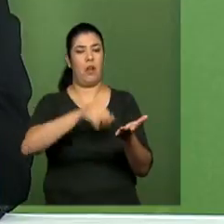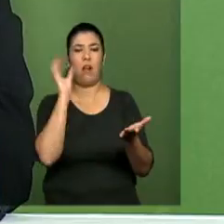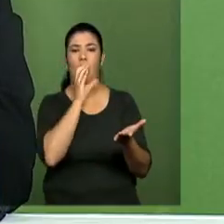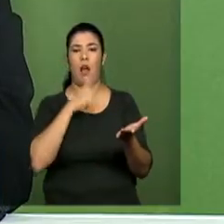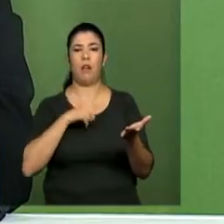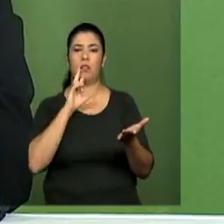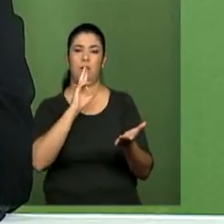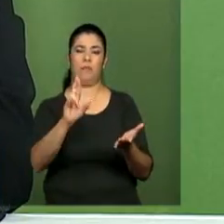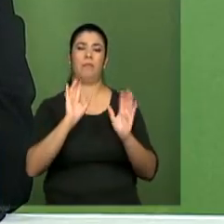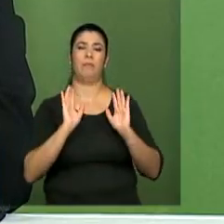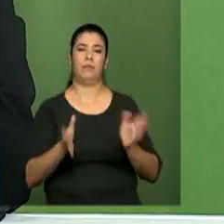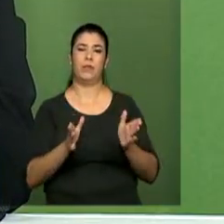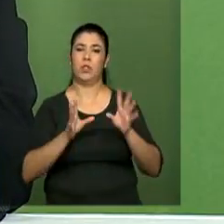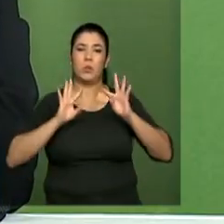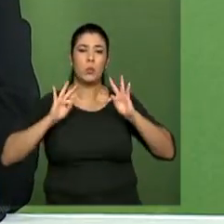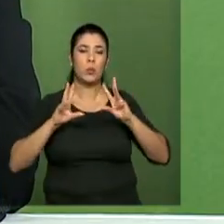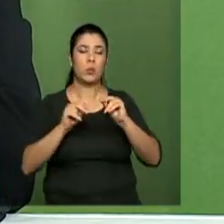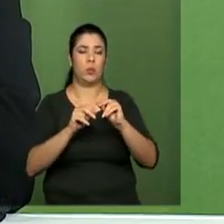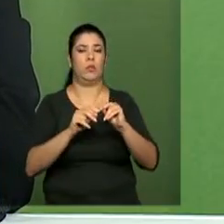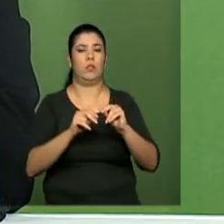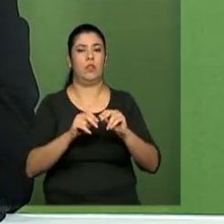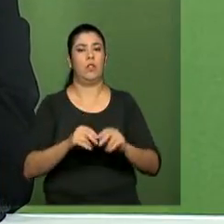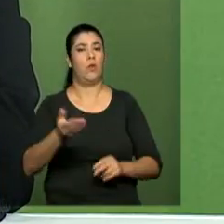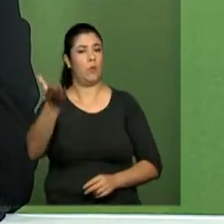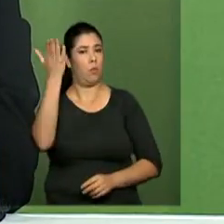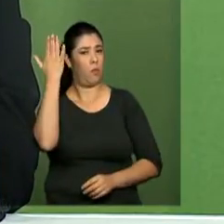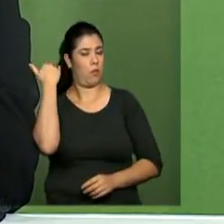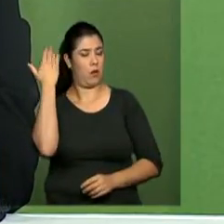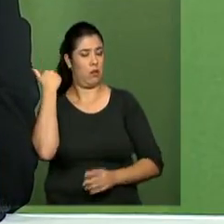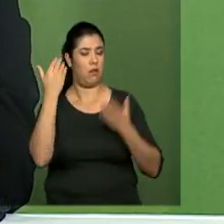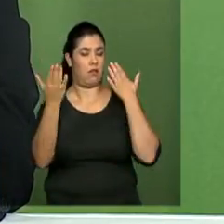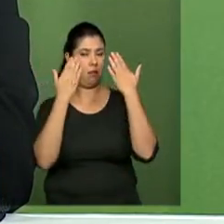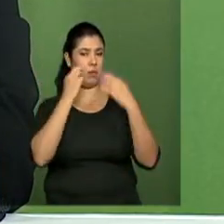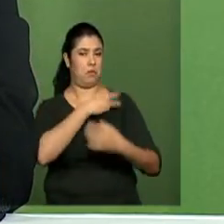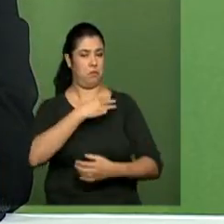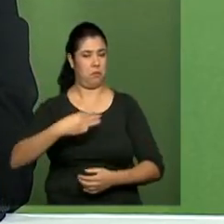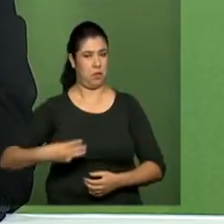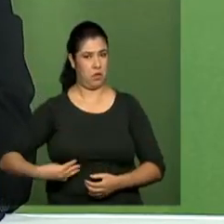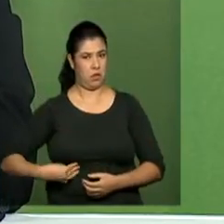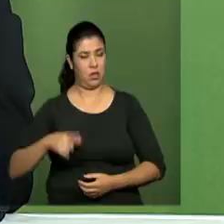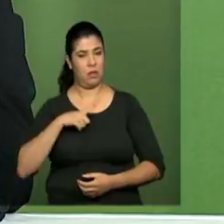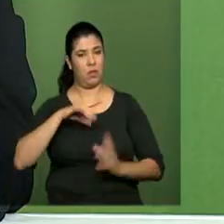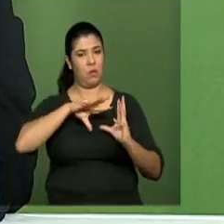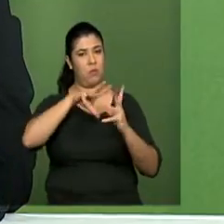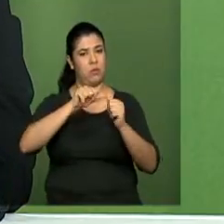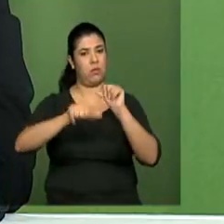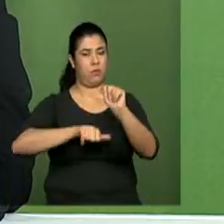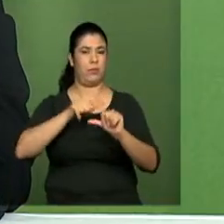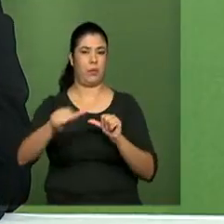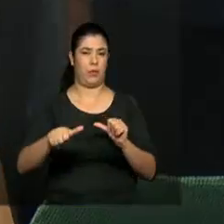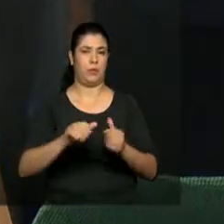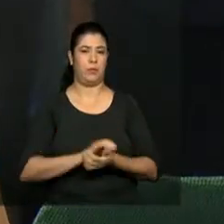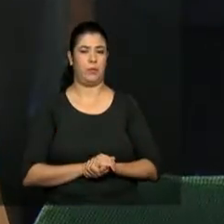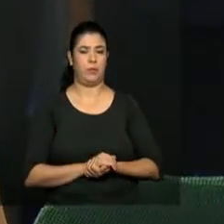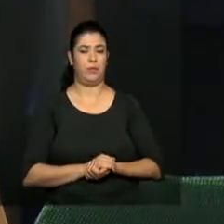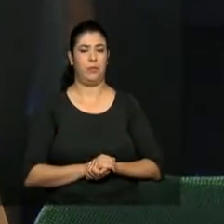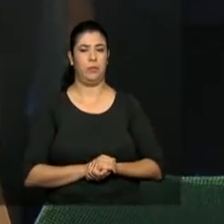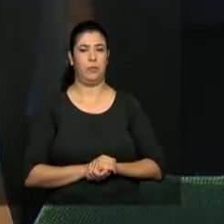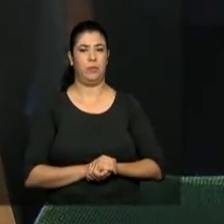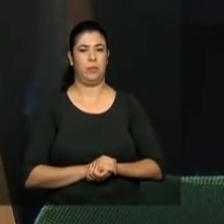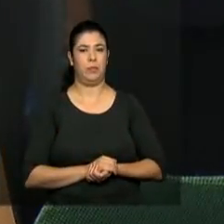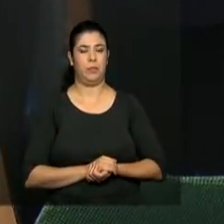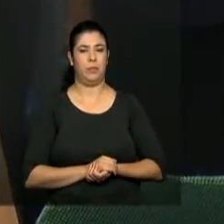então a diferença do beltrão para hoje é o mundo digital foi ministra